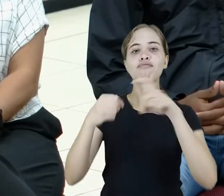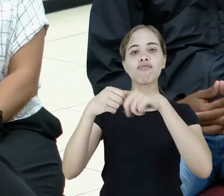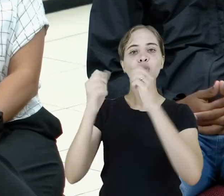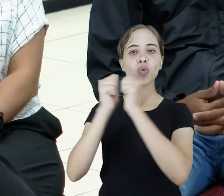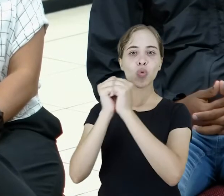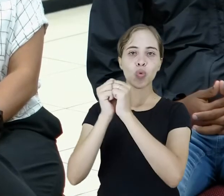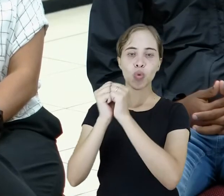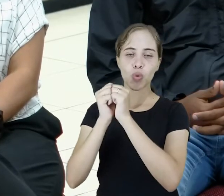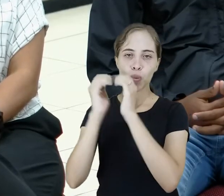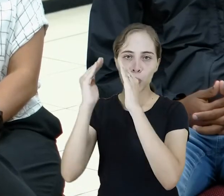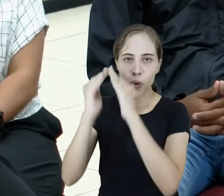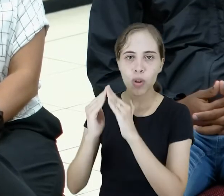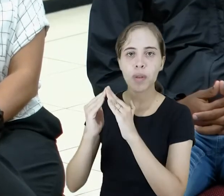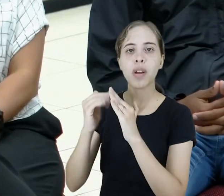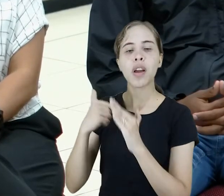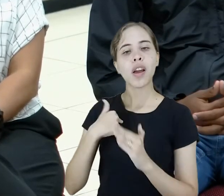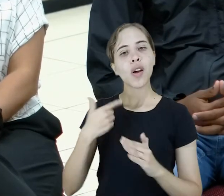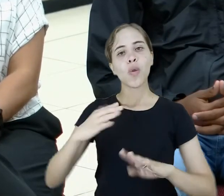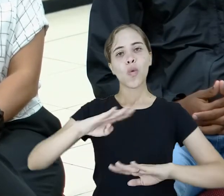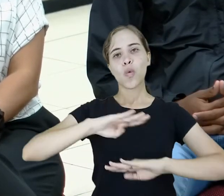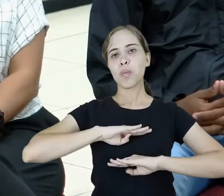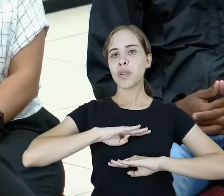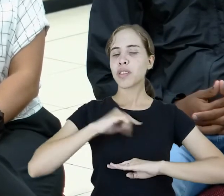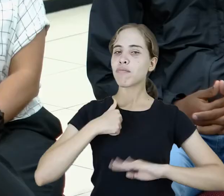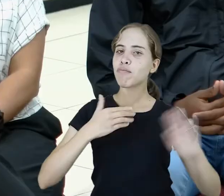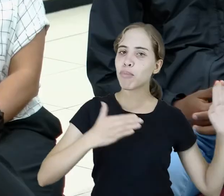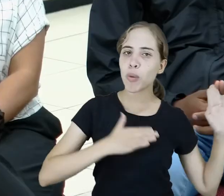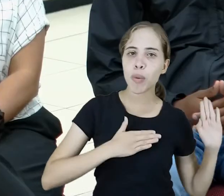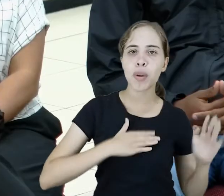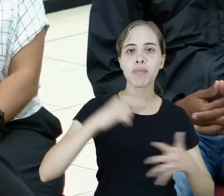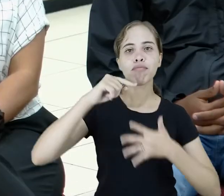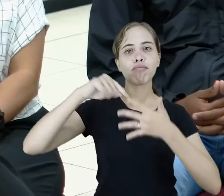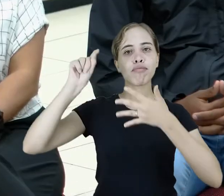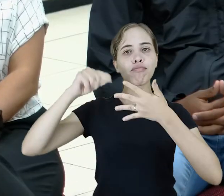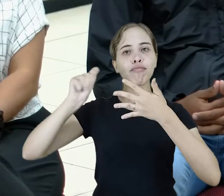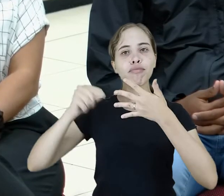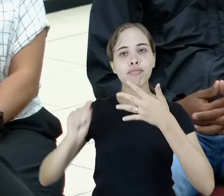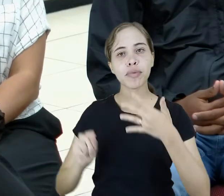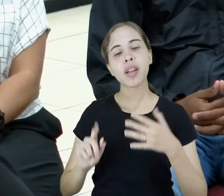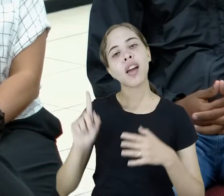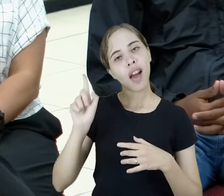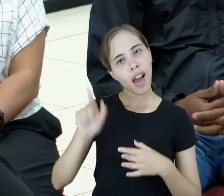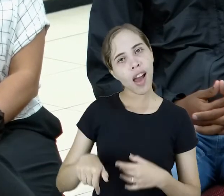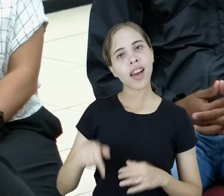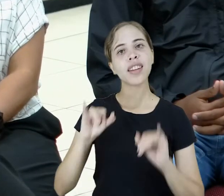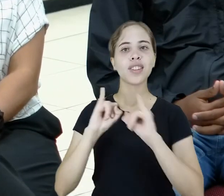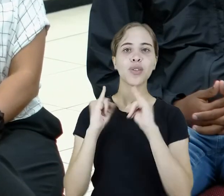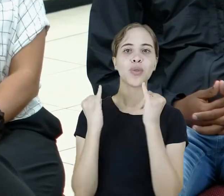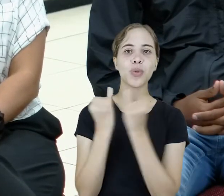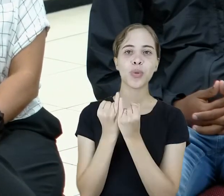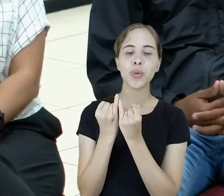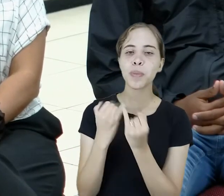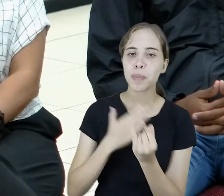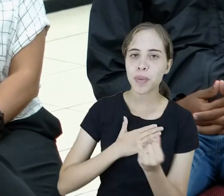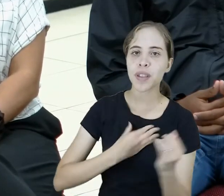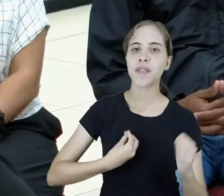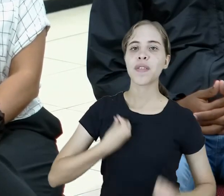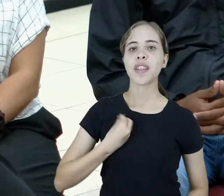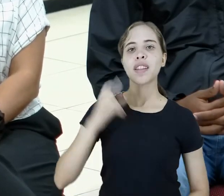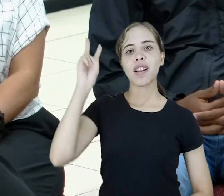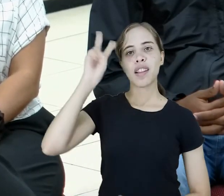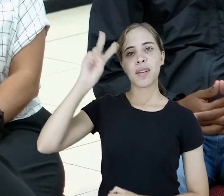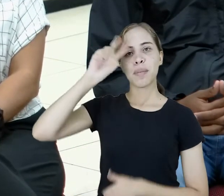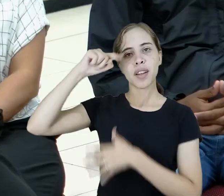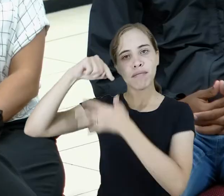novamente. No final eu vou cumprir todas as minhas promessas. Então o Instituto ele é uma grande ferramenta na minha vida para que eu